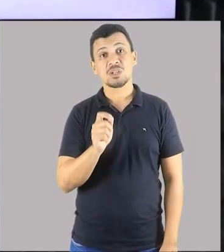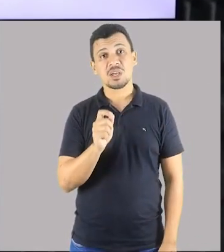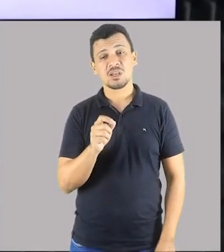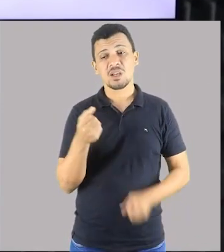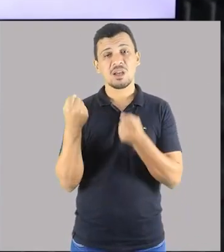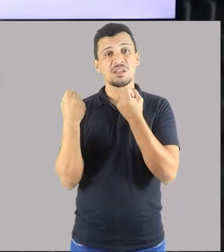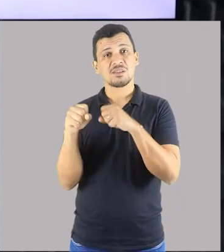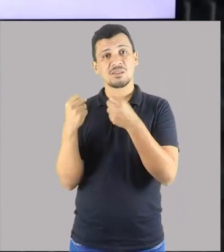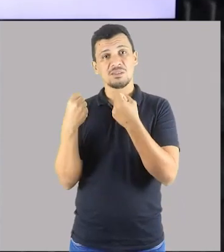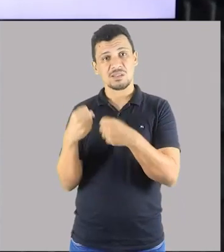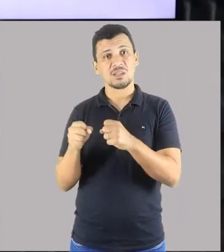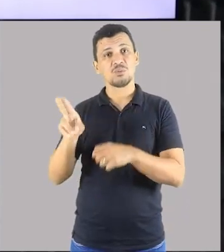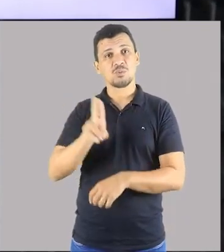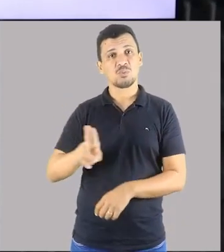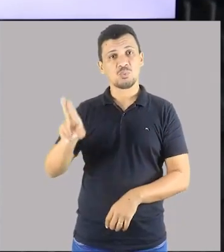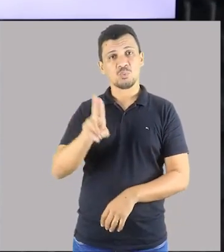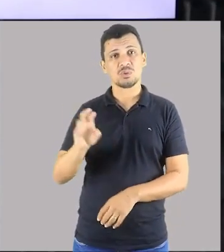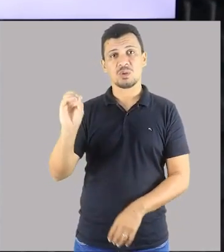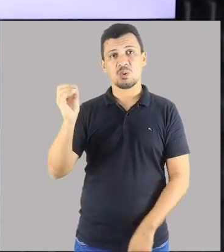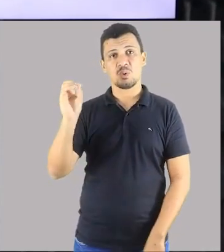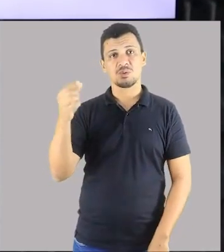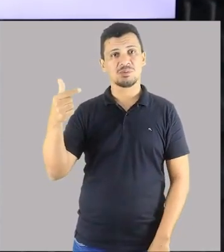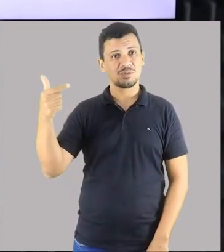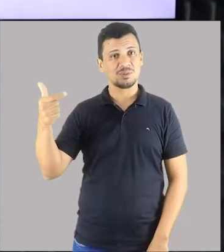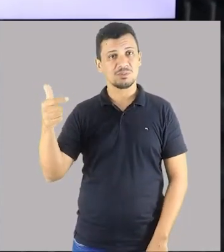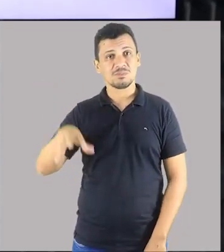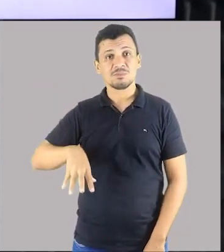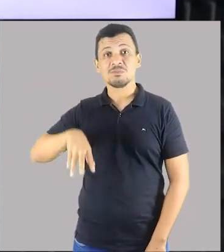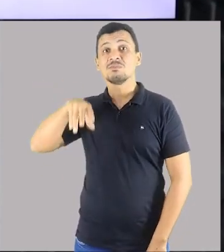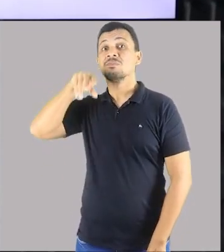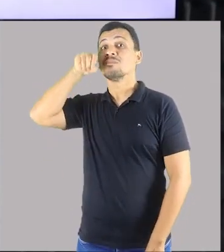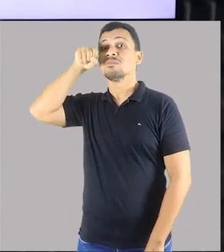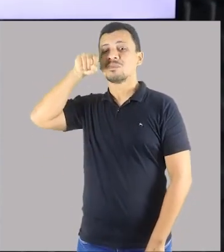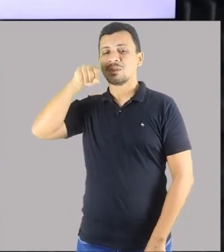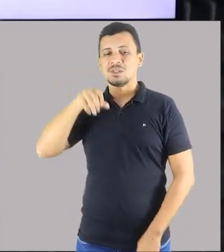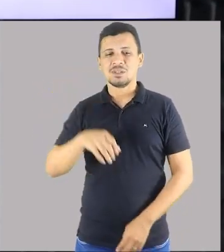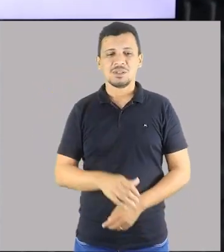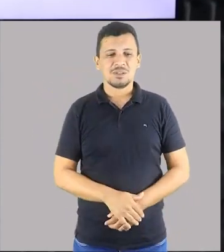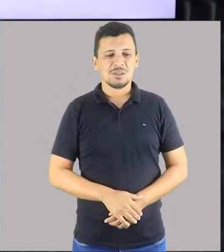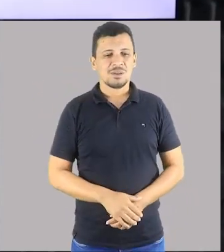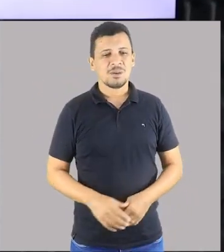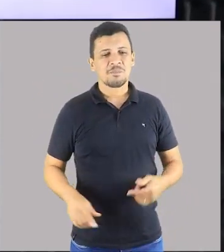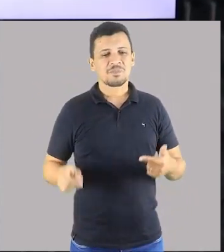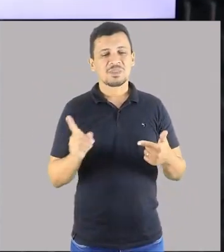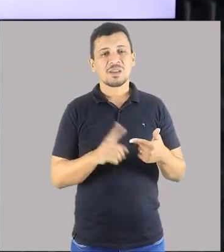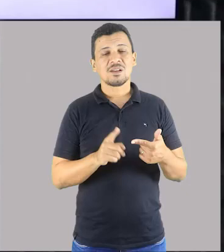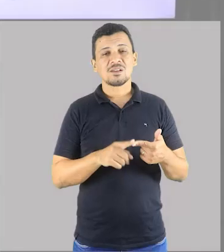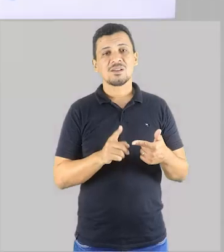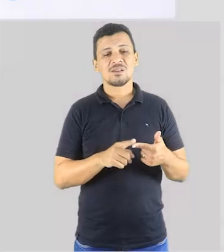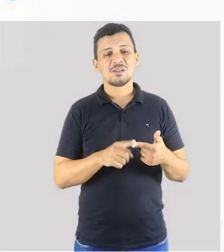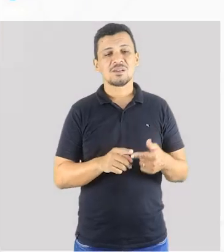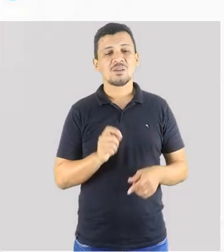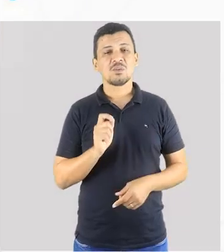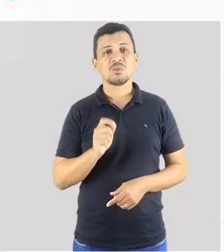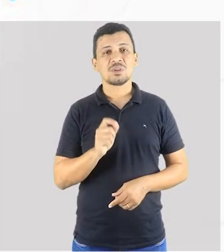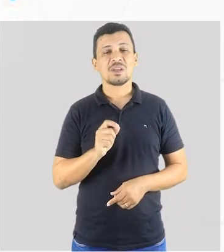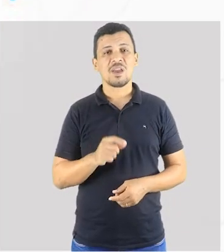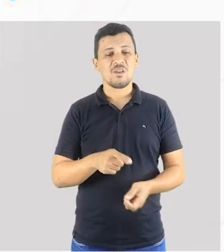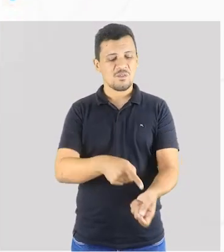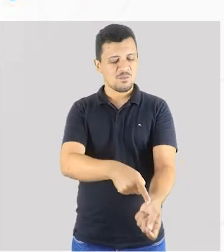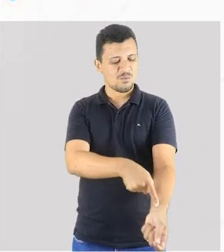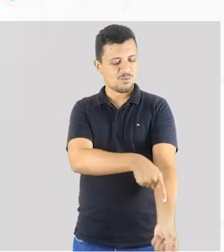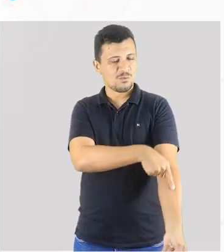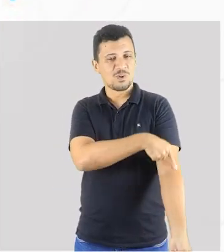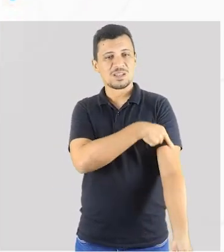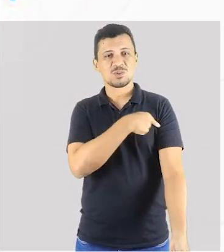do treino aeróbico, tá? Outra adaptação vão ser as adaptações